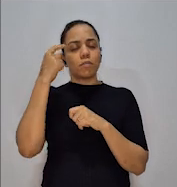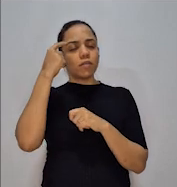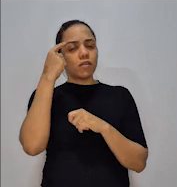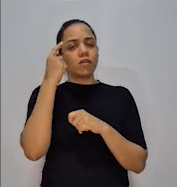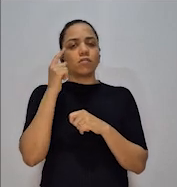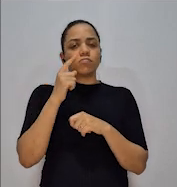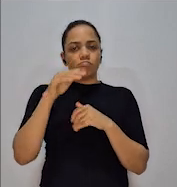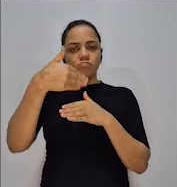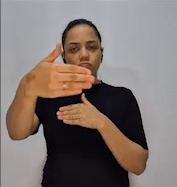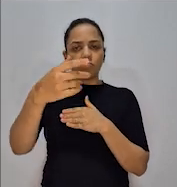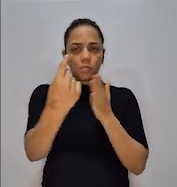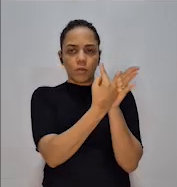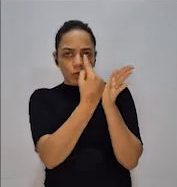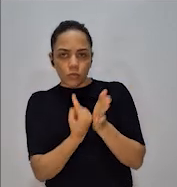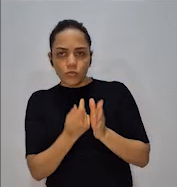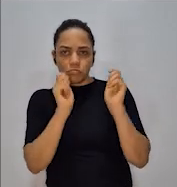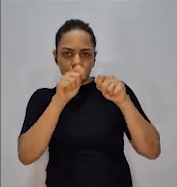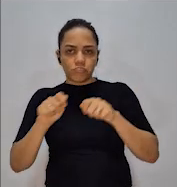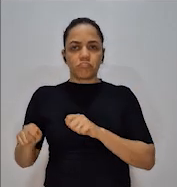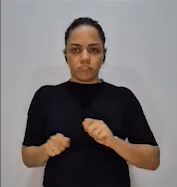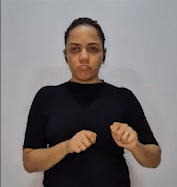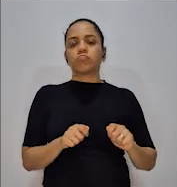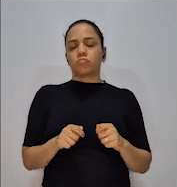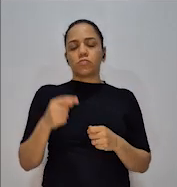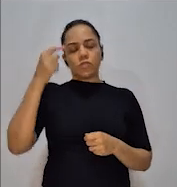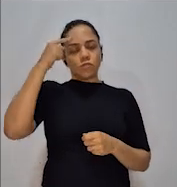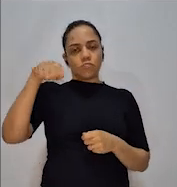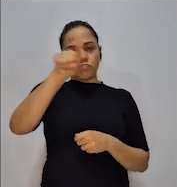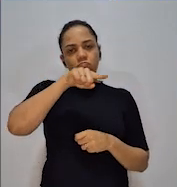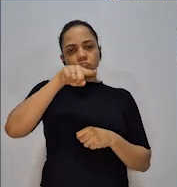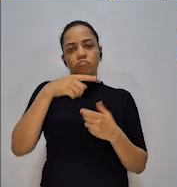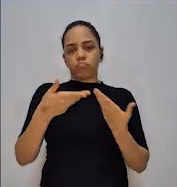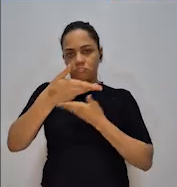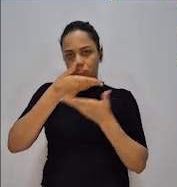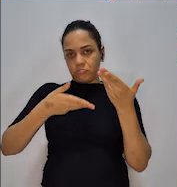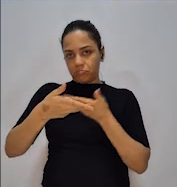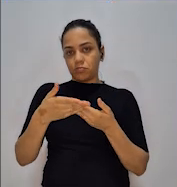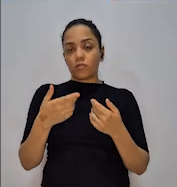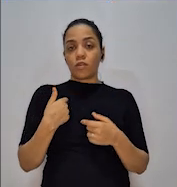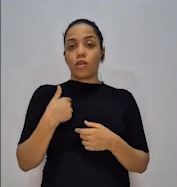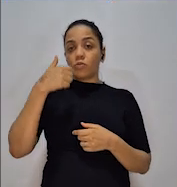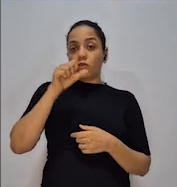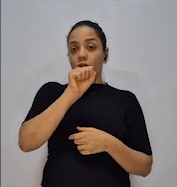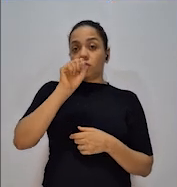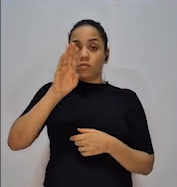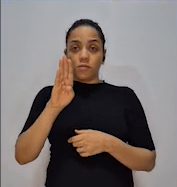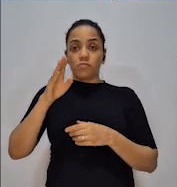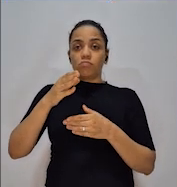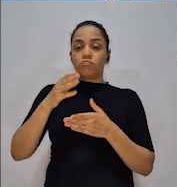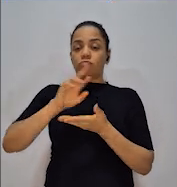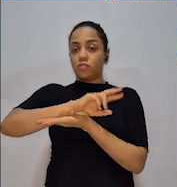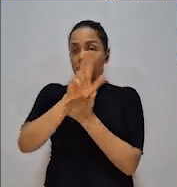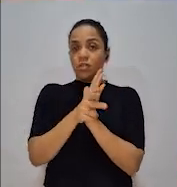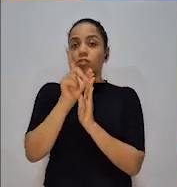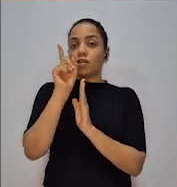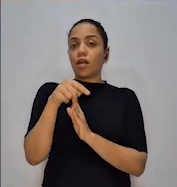um pouco mais de insight com as perguntas que vocês tiverem também para compartilhar. Bom, eu sou da SSB Diversidade, que é uma consultoria